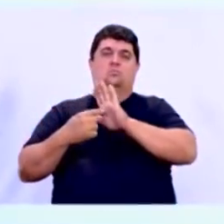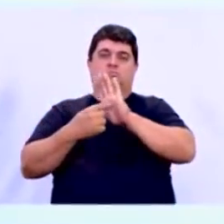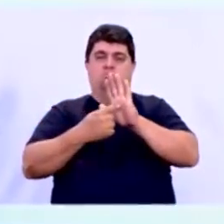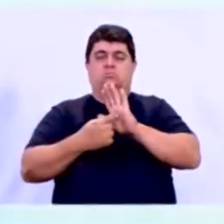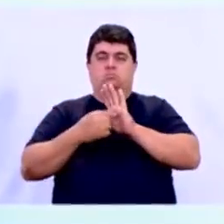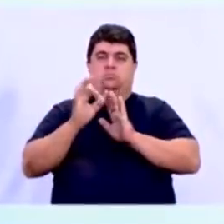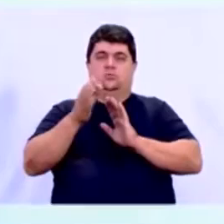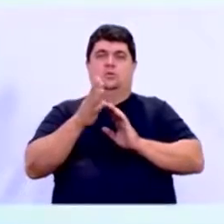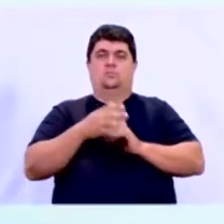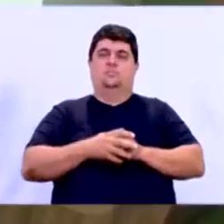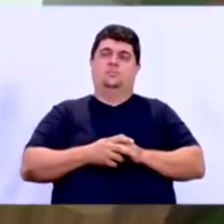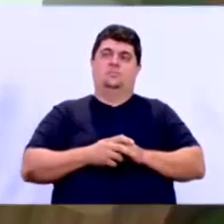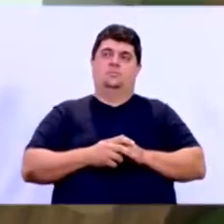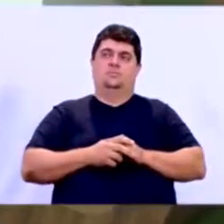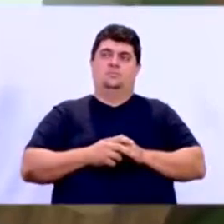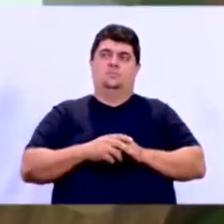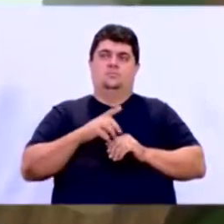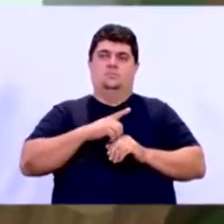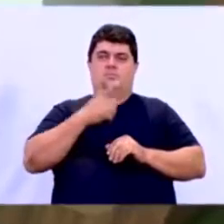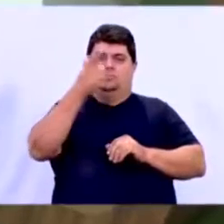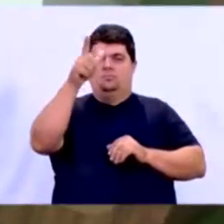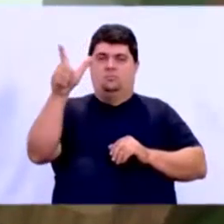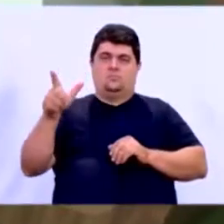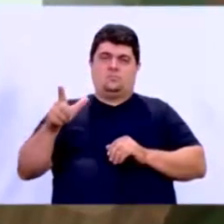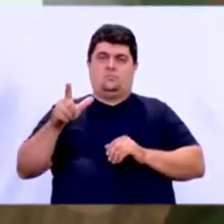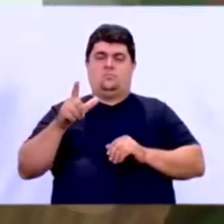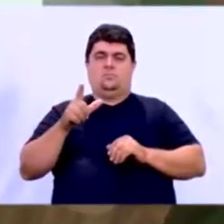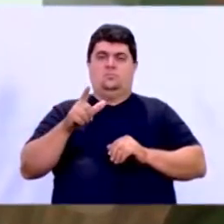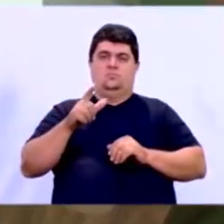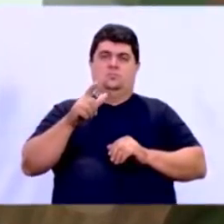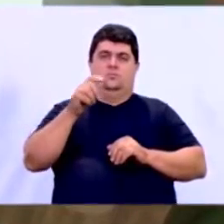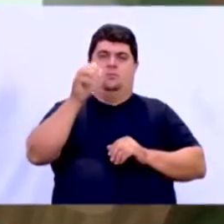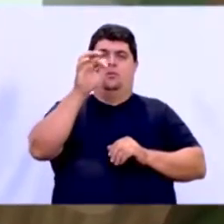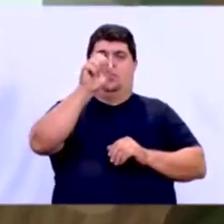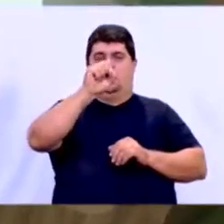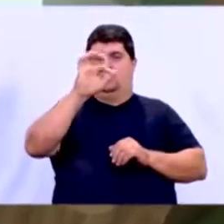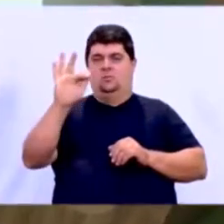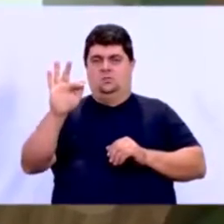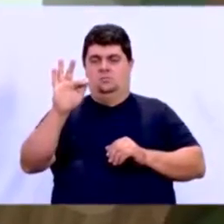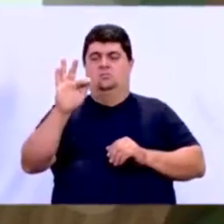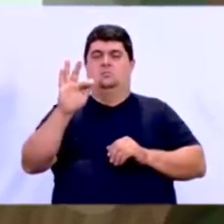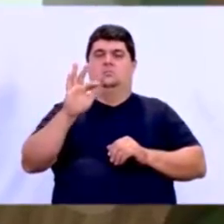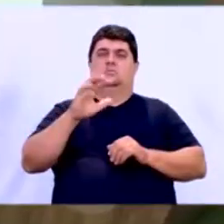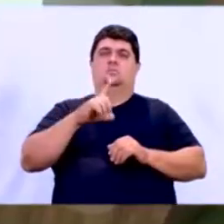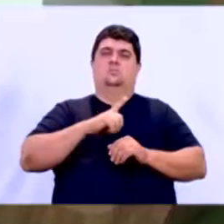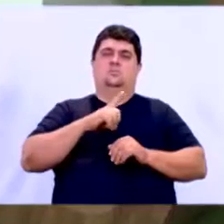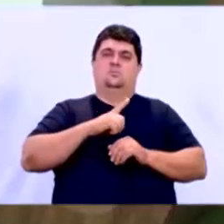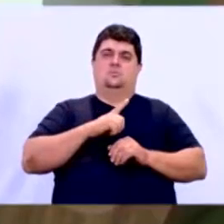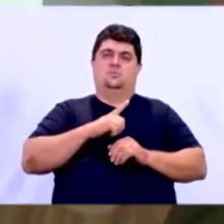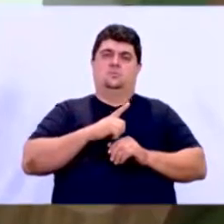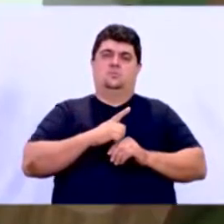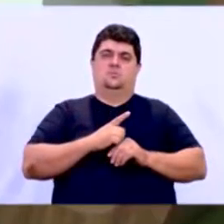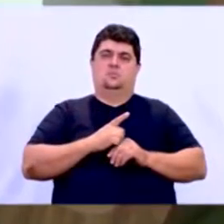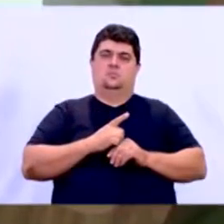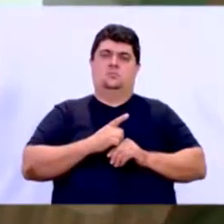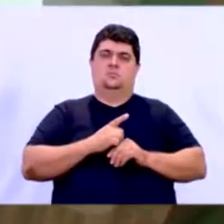das respostas. Já temos mais algumas aqui também, lá de São Francisco do Guaporé, que seria